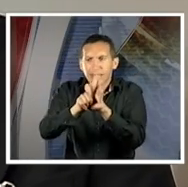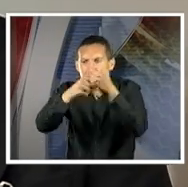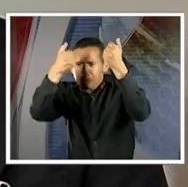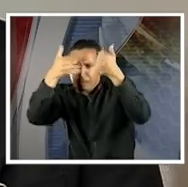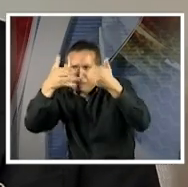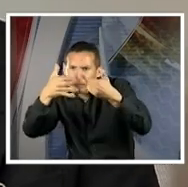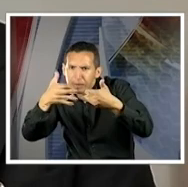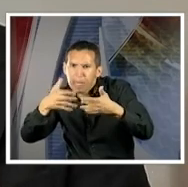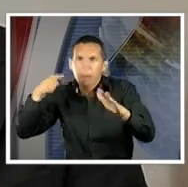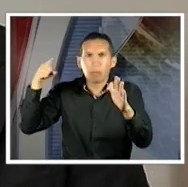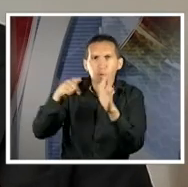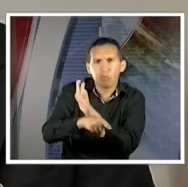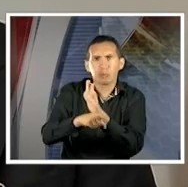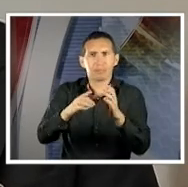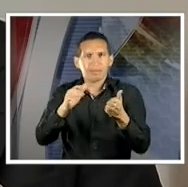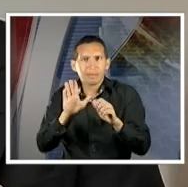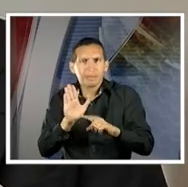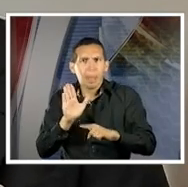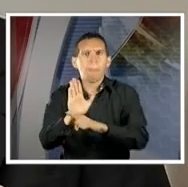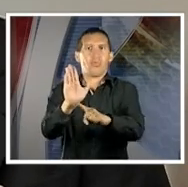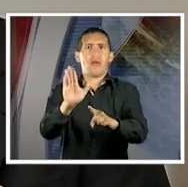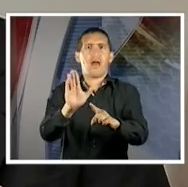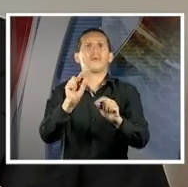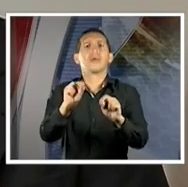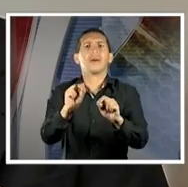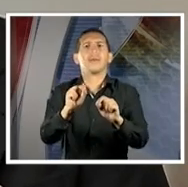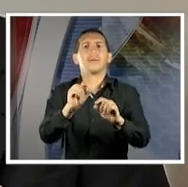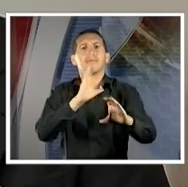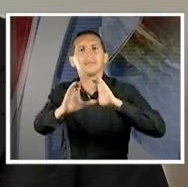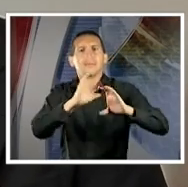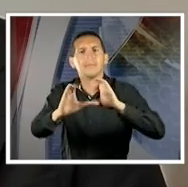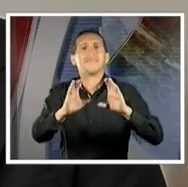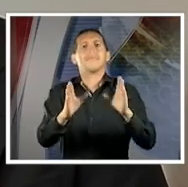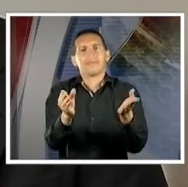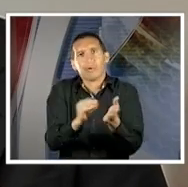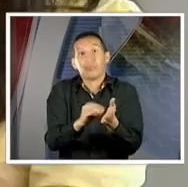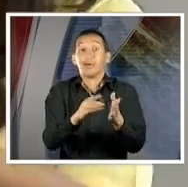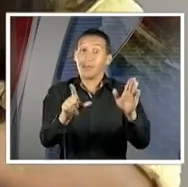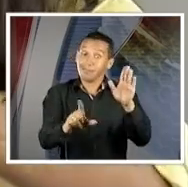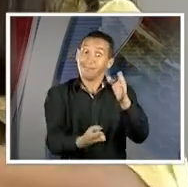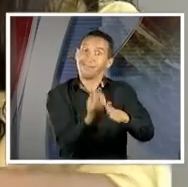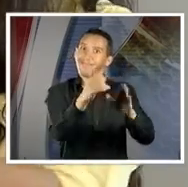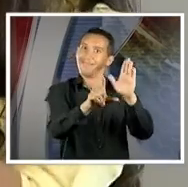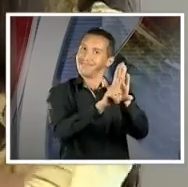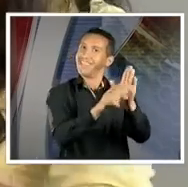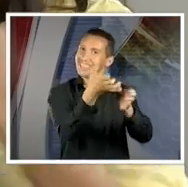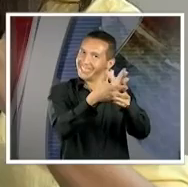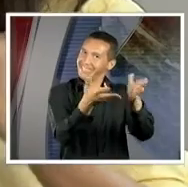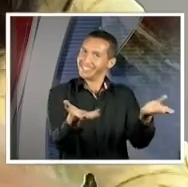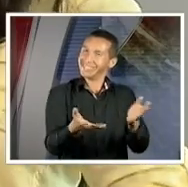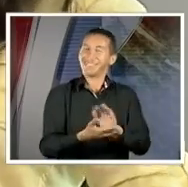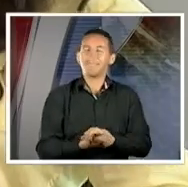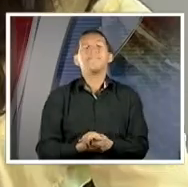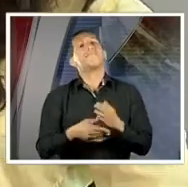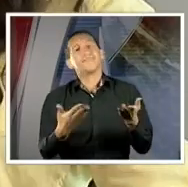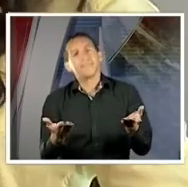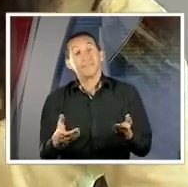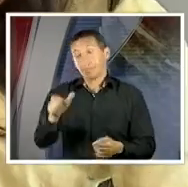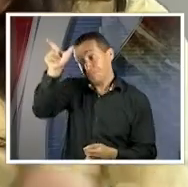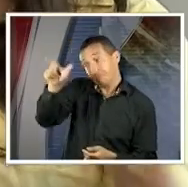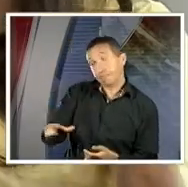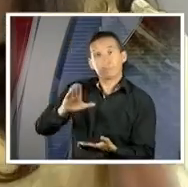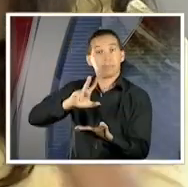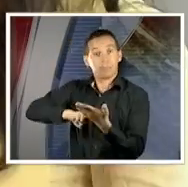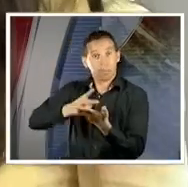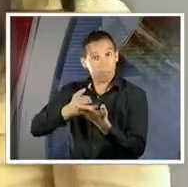de concretizar essa acessibilidade por meio da comunicação. O tradutor e intérprete de